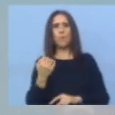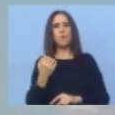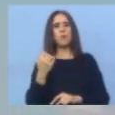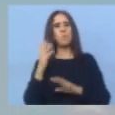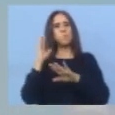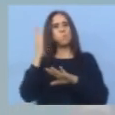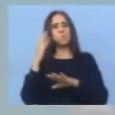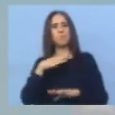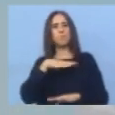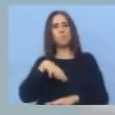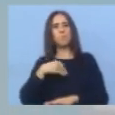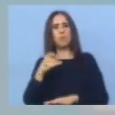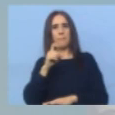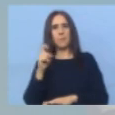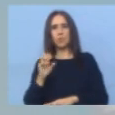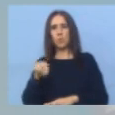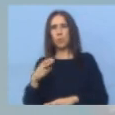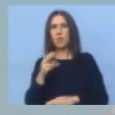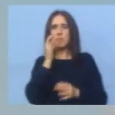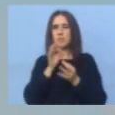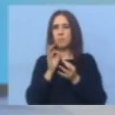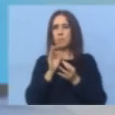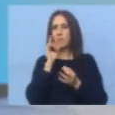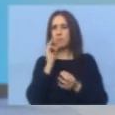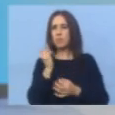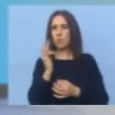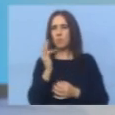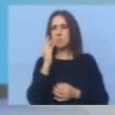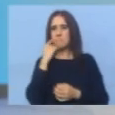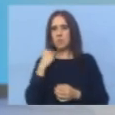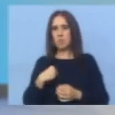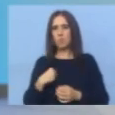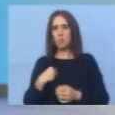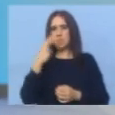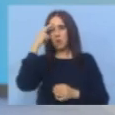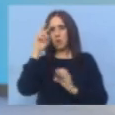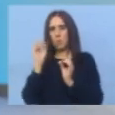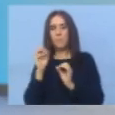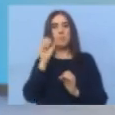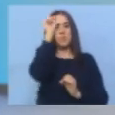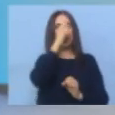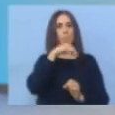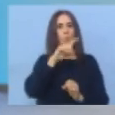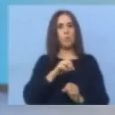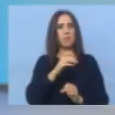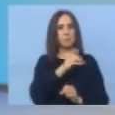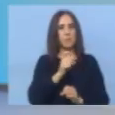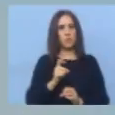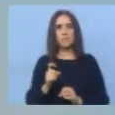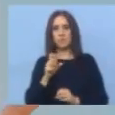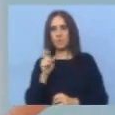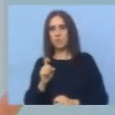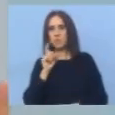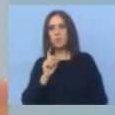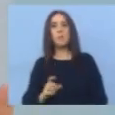da Paz da ONU, que é no dia 24 de setembro, se não estou enganado, ao dia 1 de janeiro, que é o Dia Mundial da Paz Católico, e